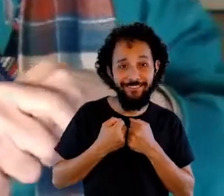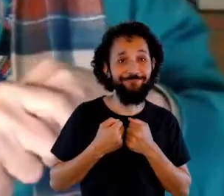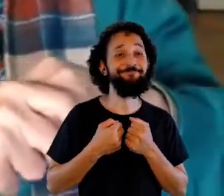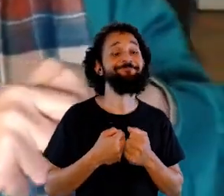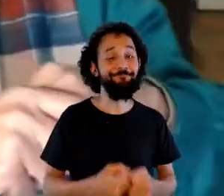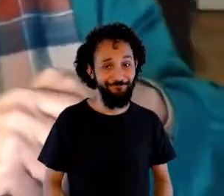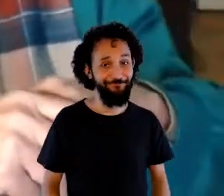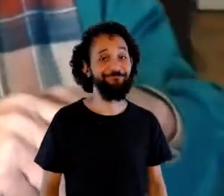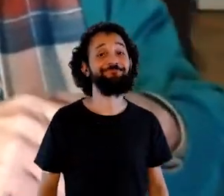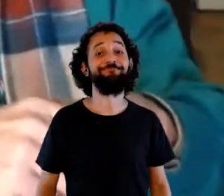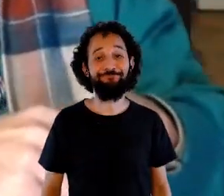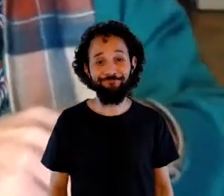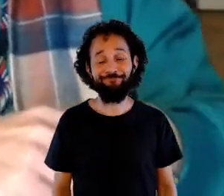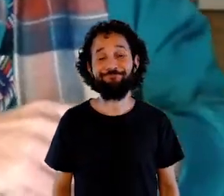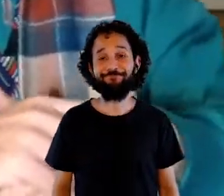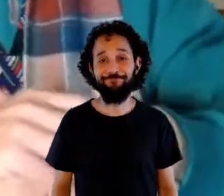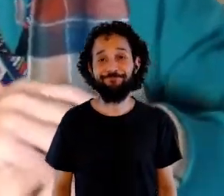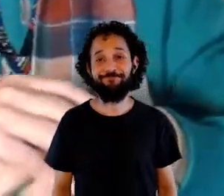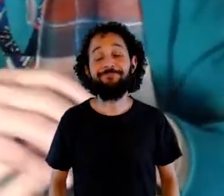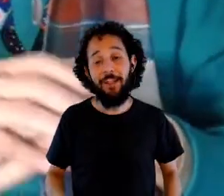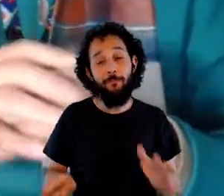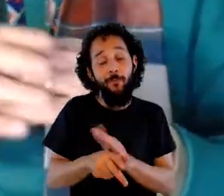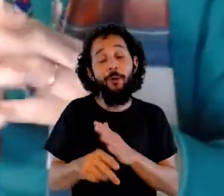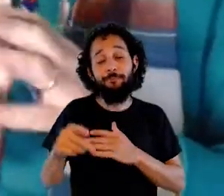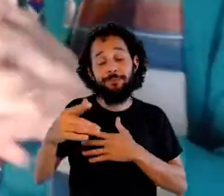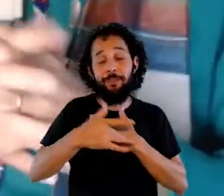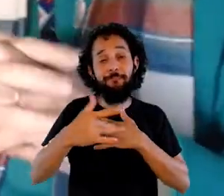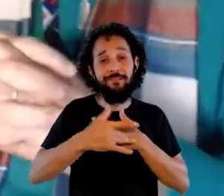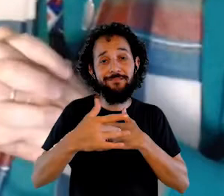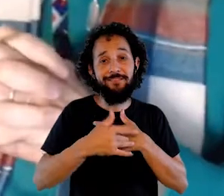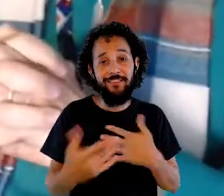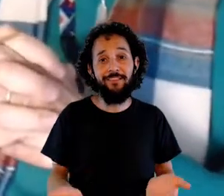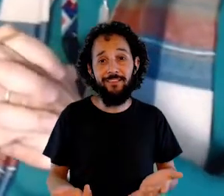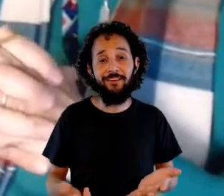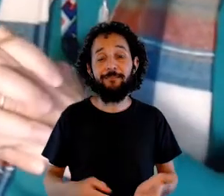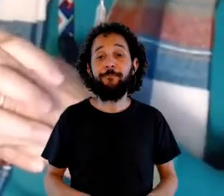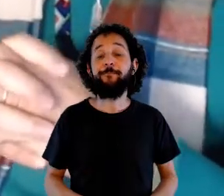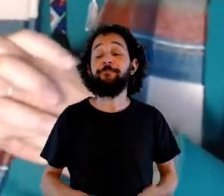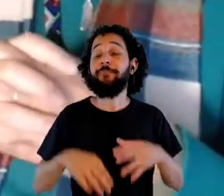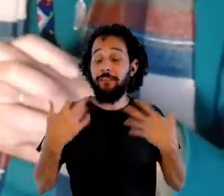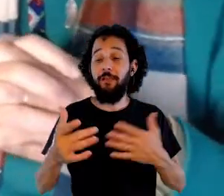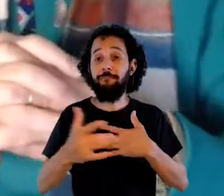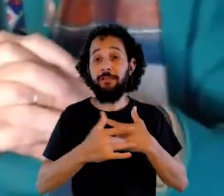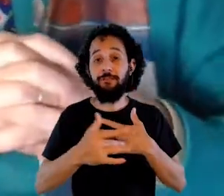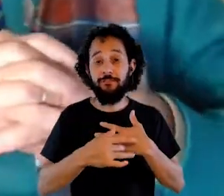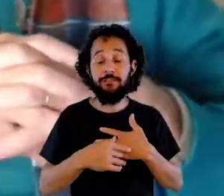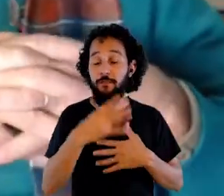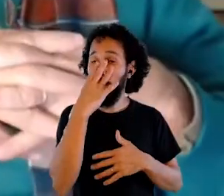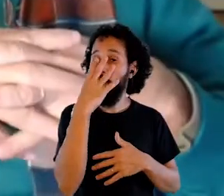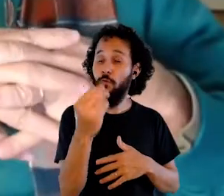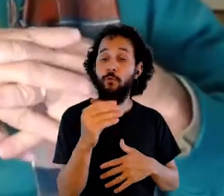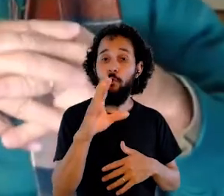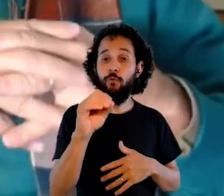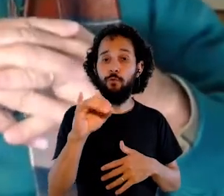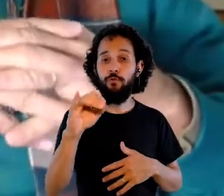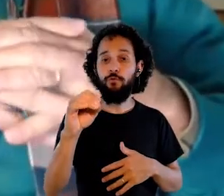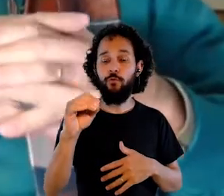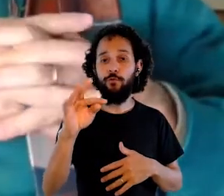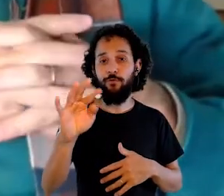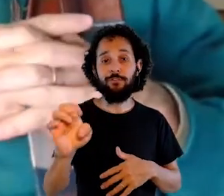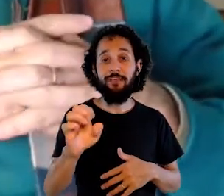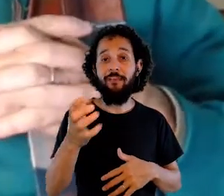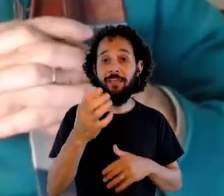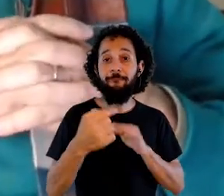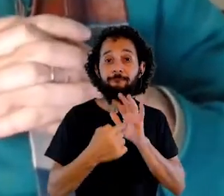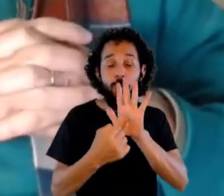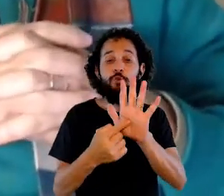Parte da medicina. Então, essa é a medicina do coiote, que a gente está querendo mostrar um pouquinho para vocês o